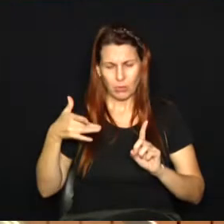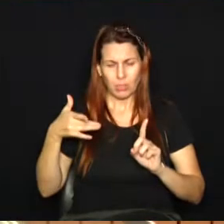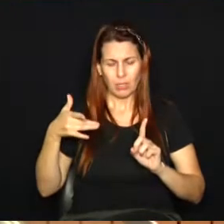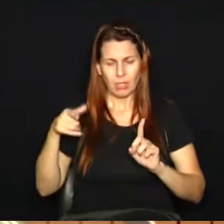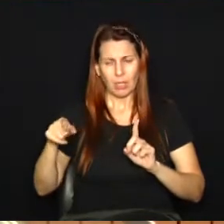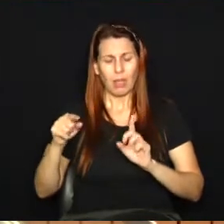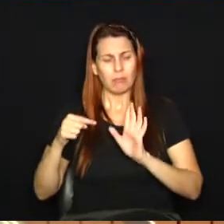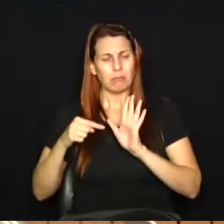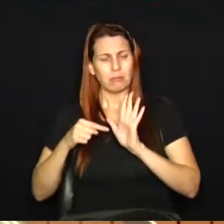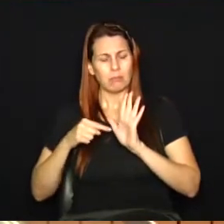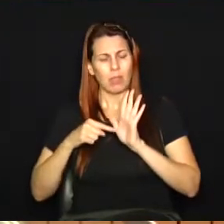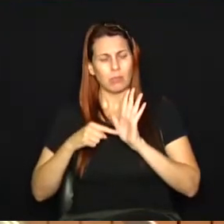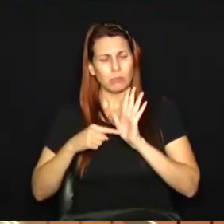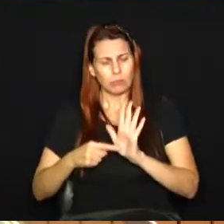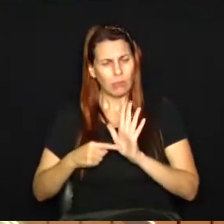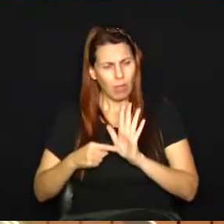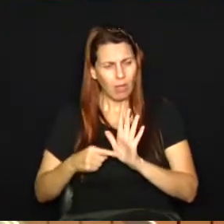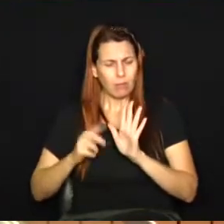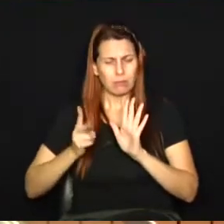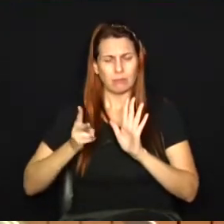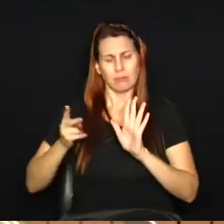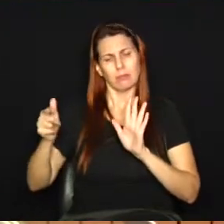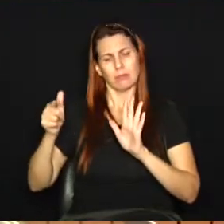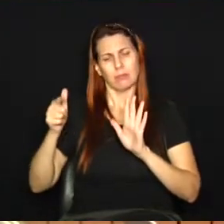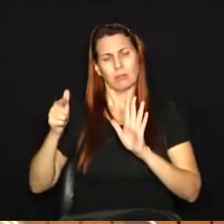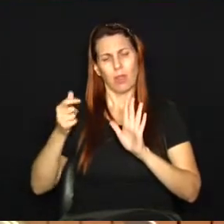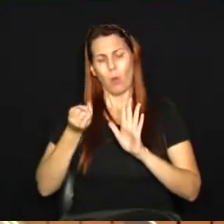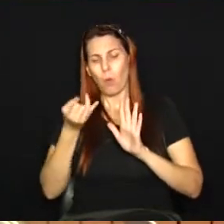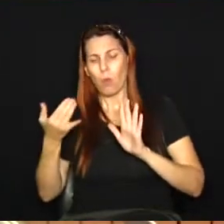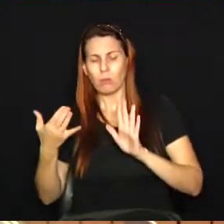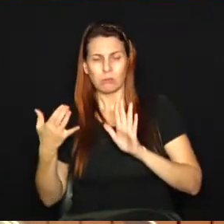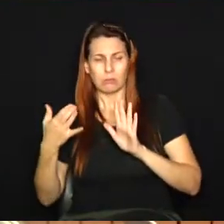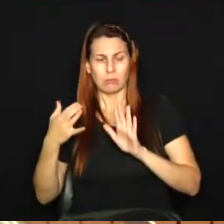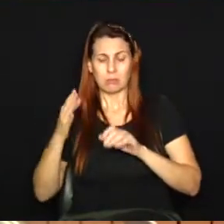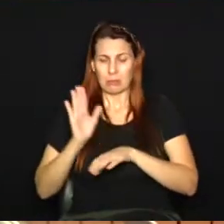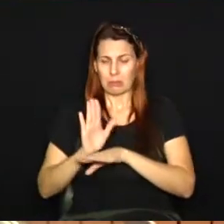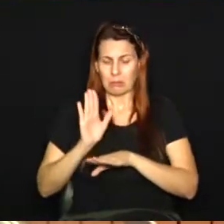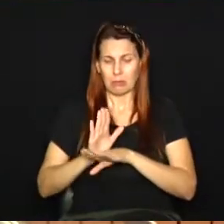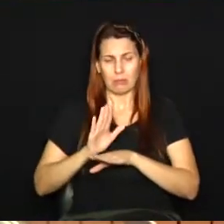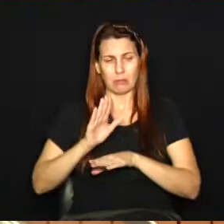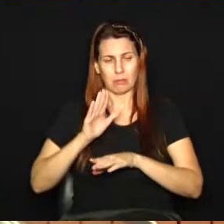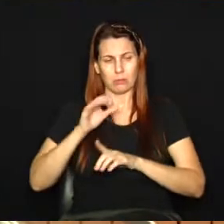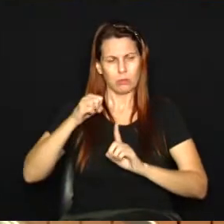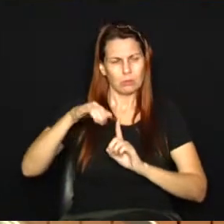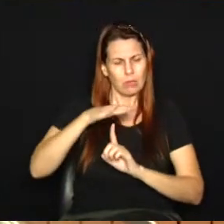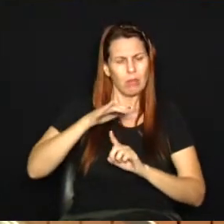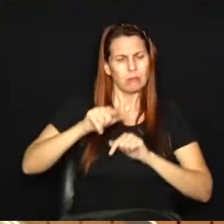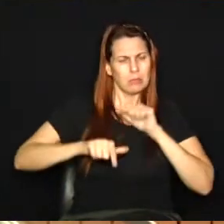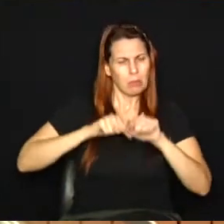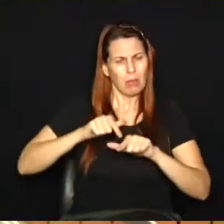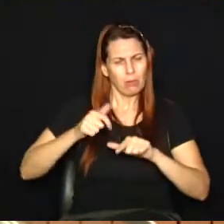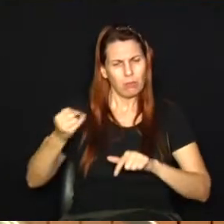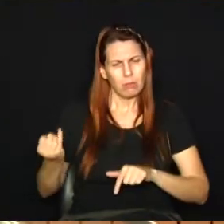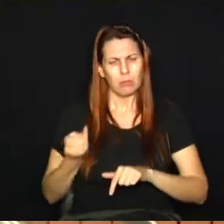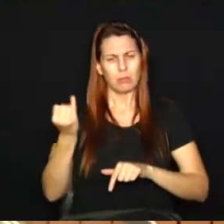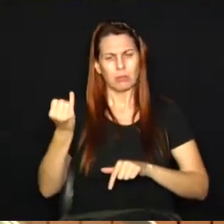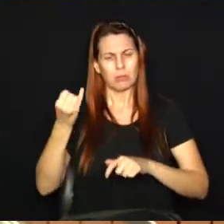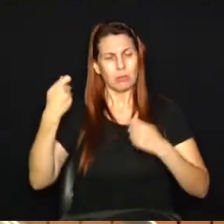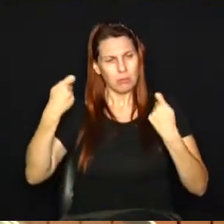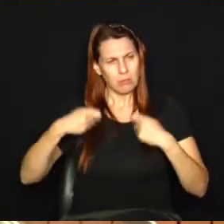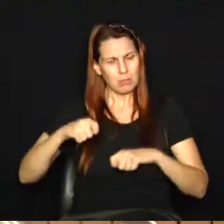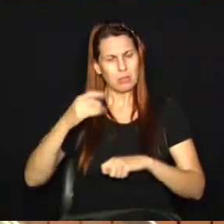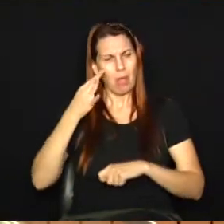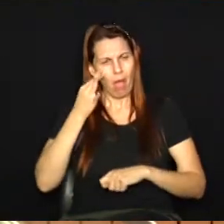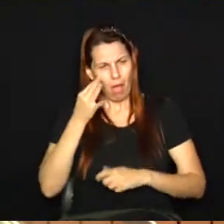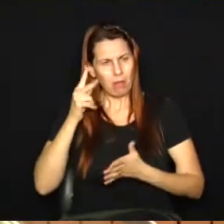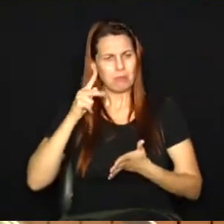por merecer, entidades que fazem um trabalho assistencial, social, relevante, que nós temos que reconhecê-lo, e